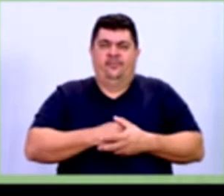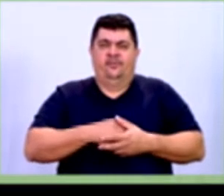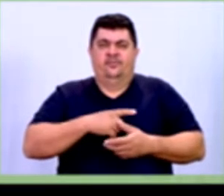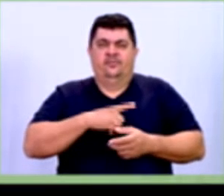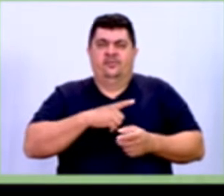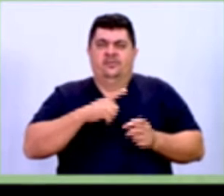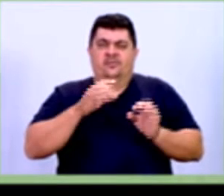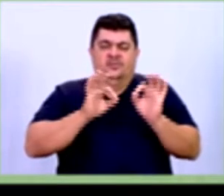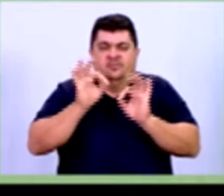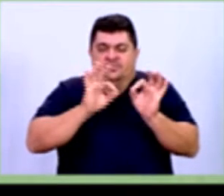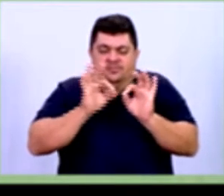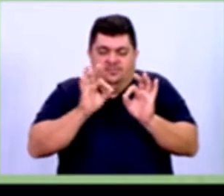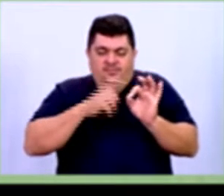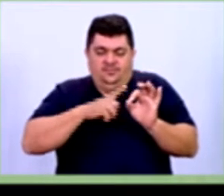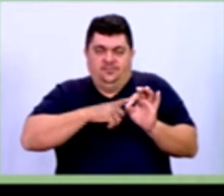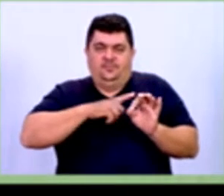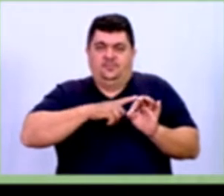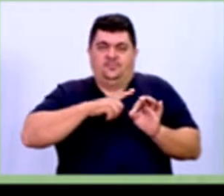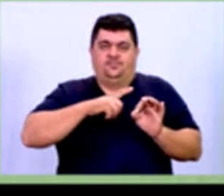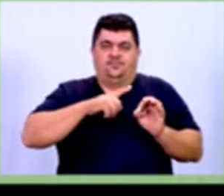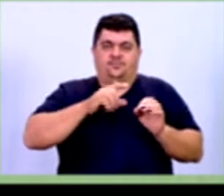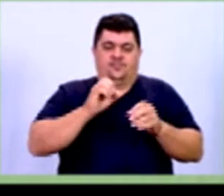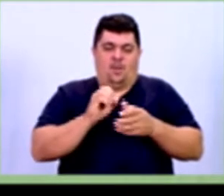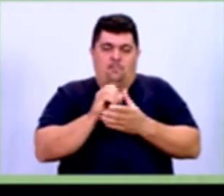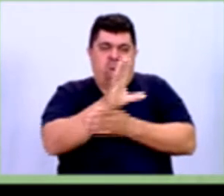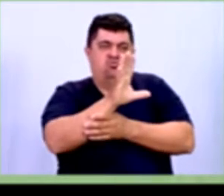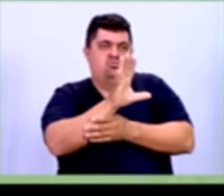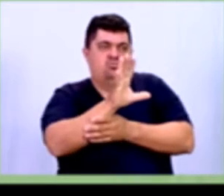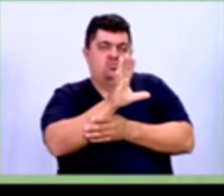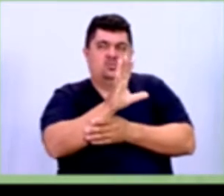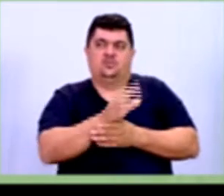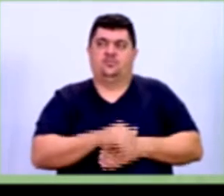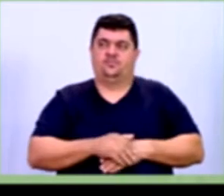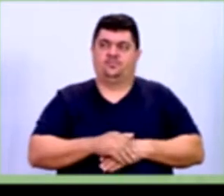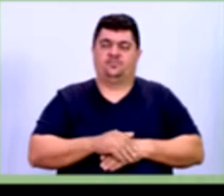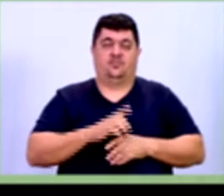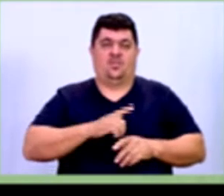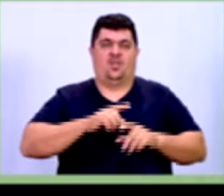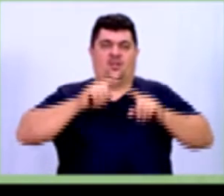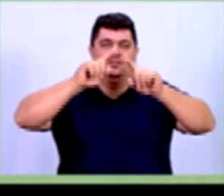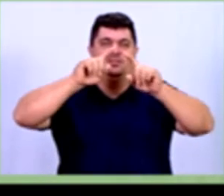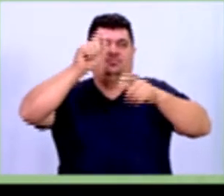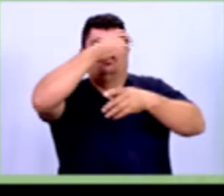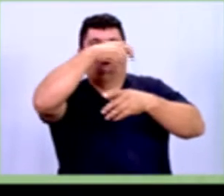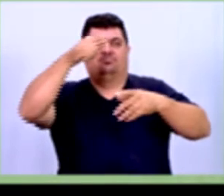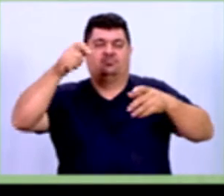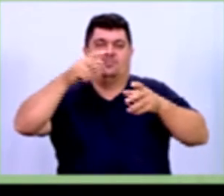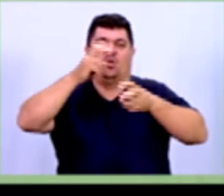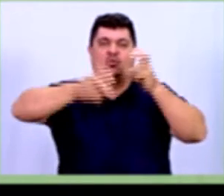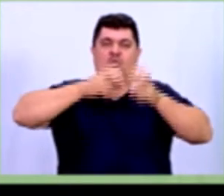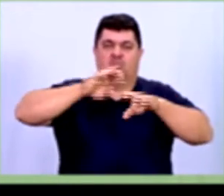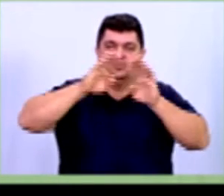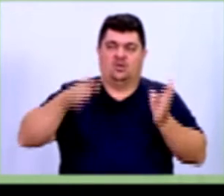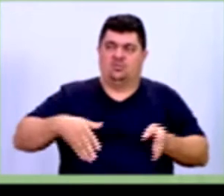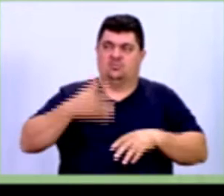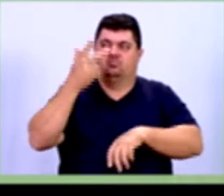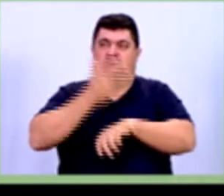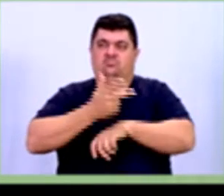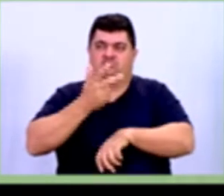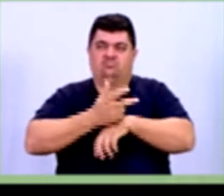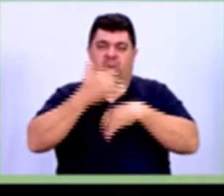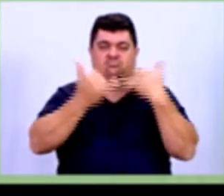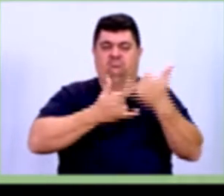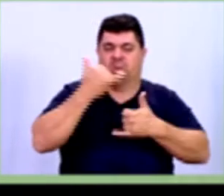eles se compõem de data show, lousa interativa, computadores, vídeos, jogos